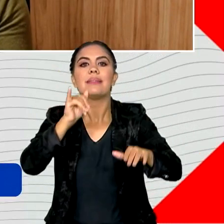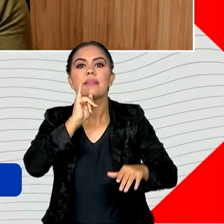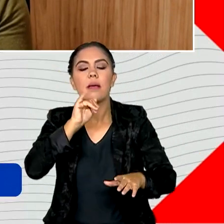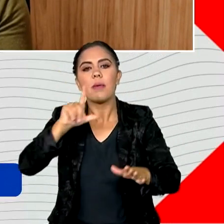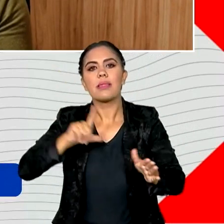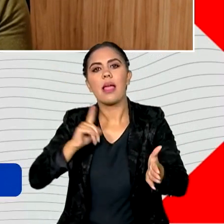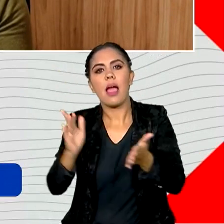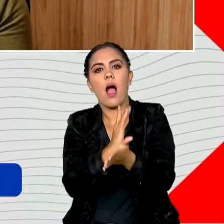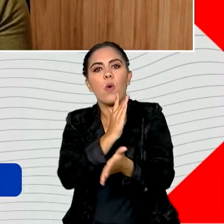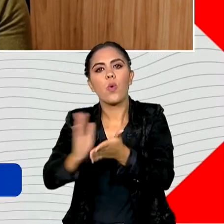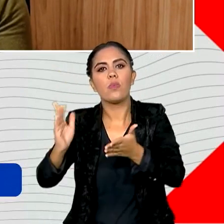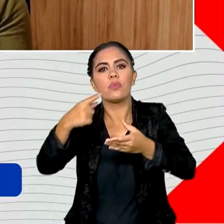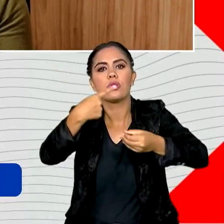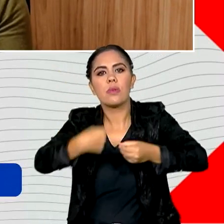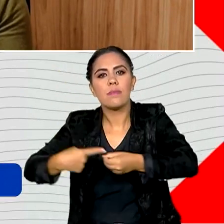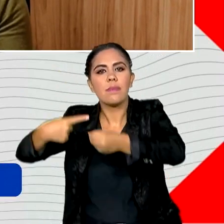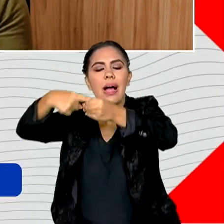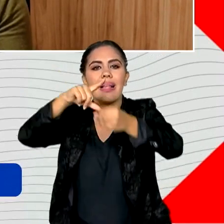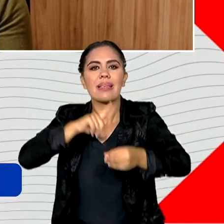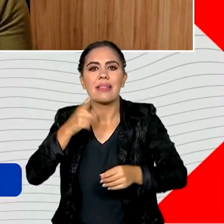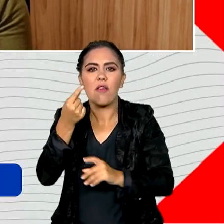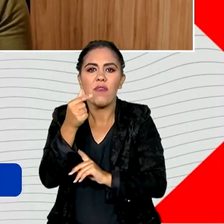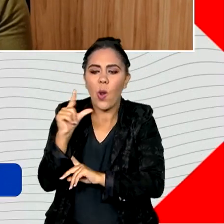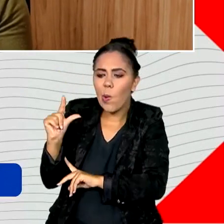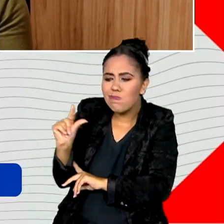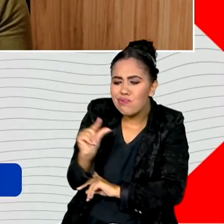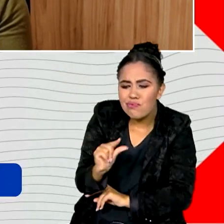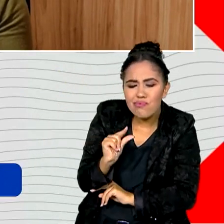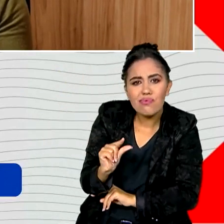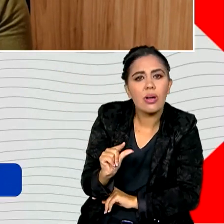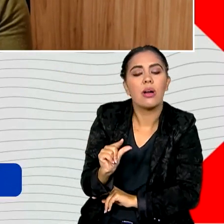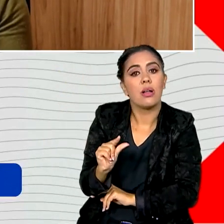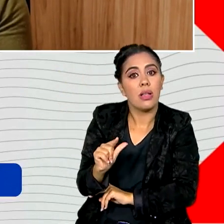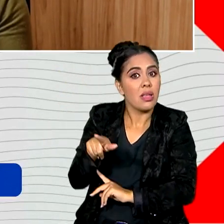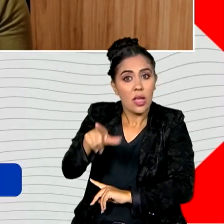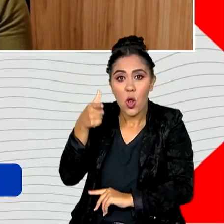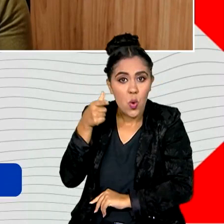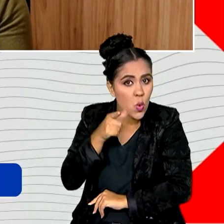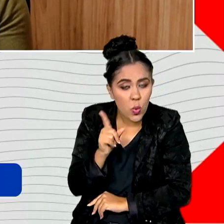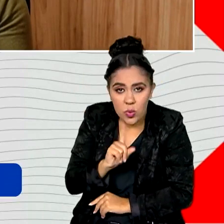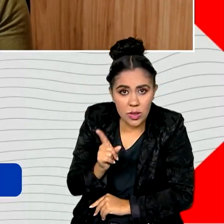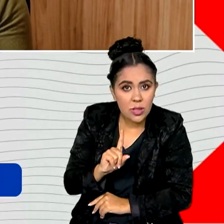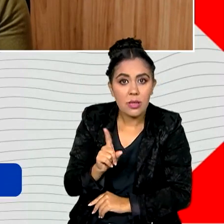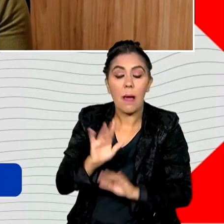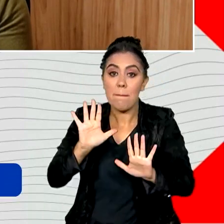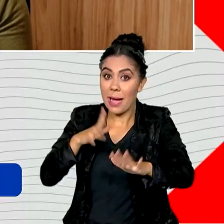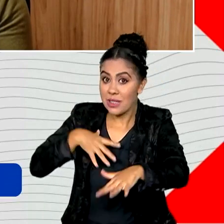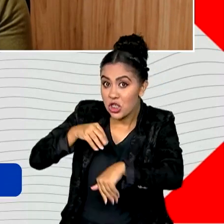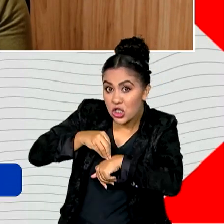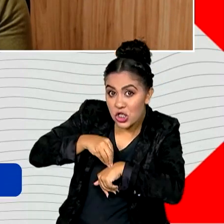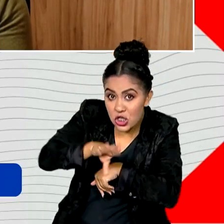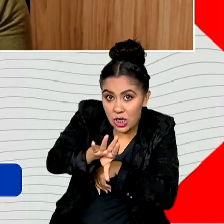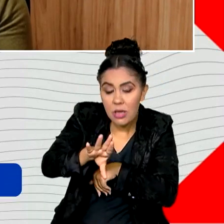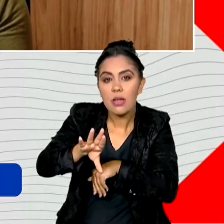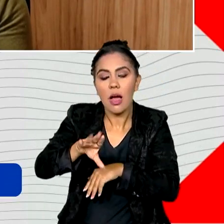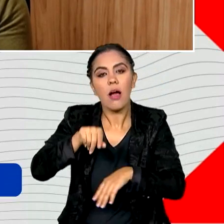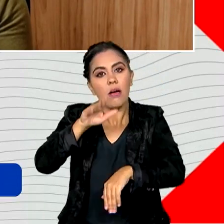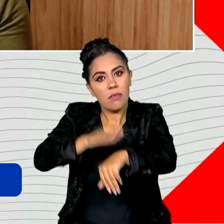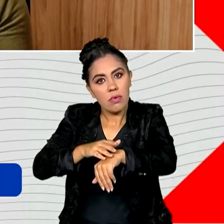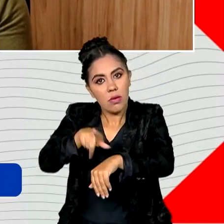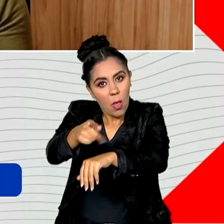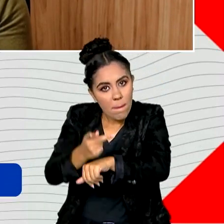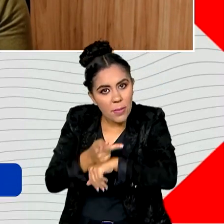vazio assistencial em cada tema, em cada área, e que não foi contemplada, fica aqui a dica, procure a sua